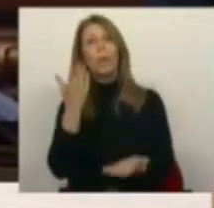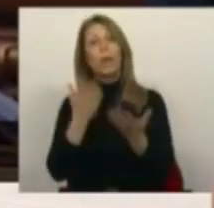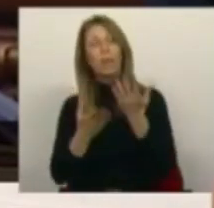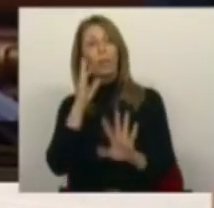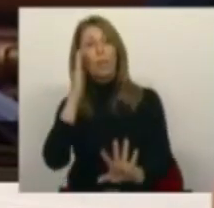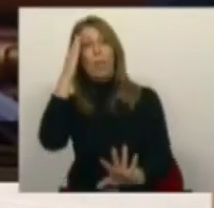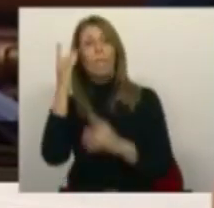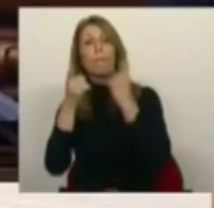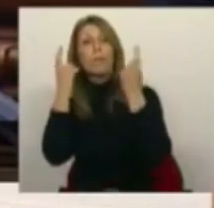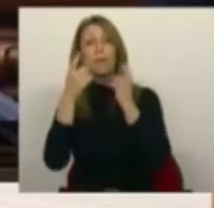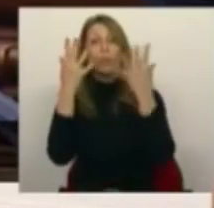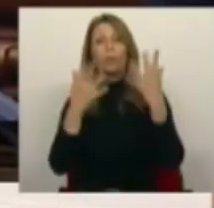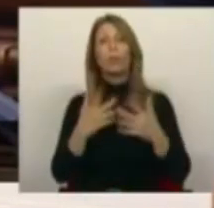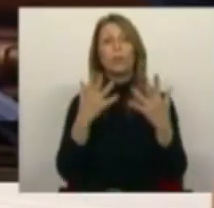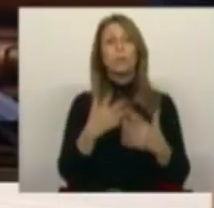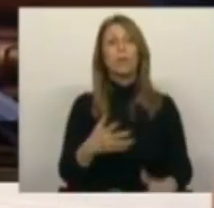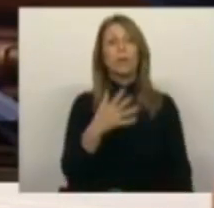orçamento para